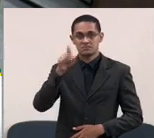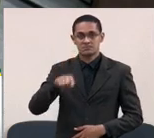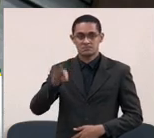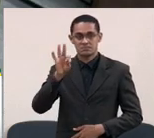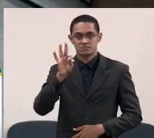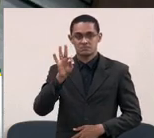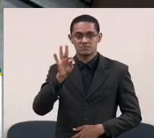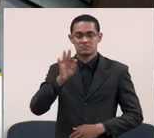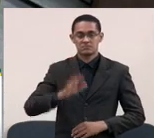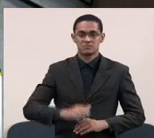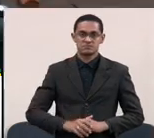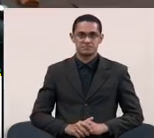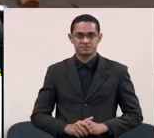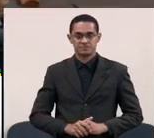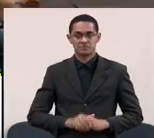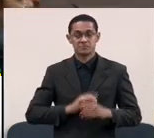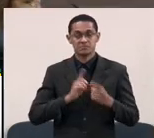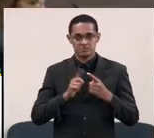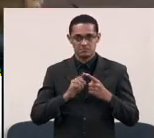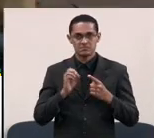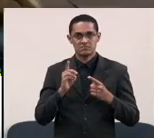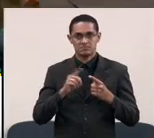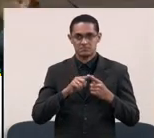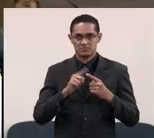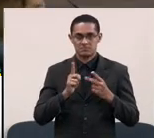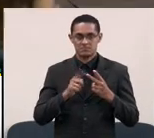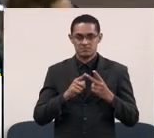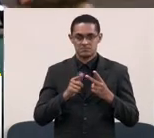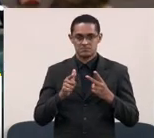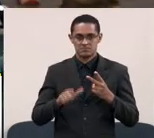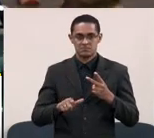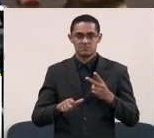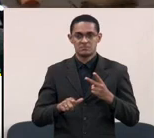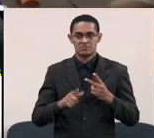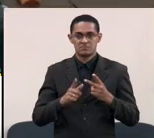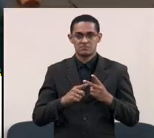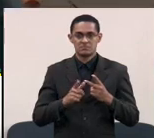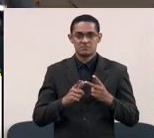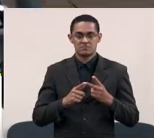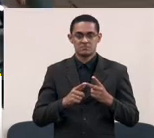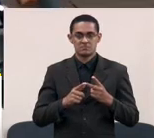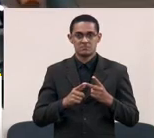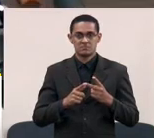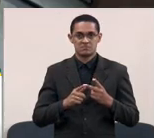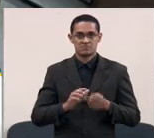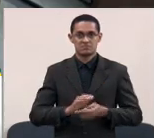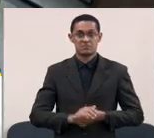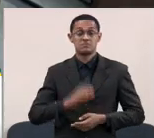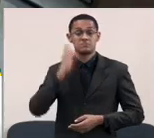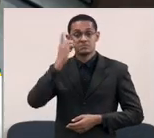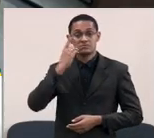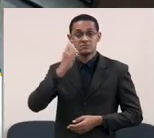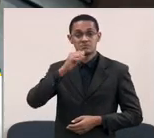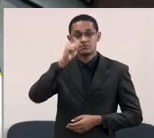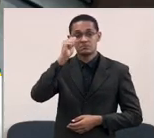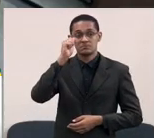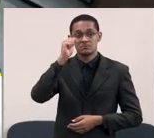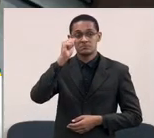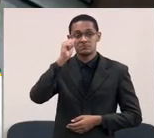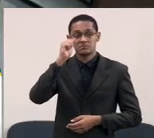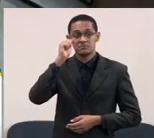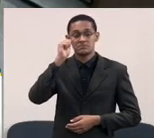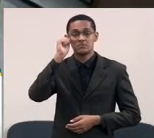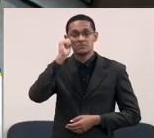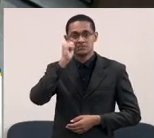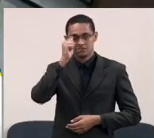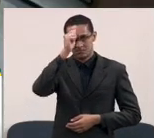PSC. Feita a primeira chamada, senhor presidente. Segunda chamada. Deputado Aline Serrão.